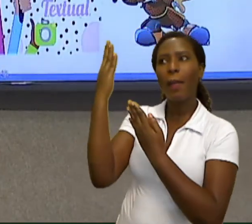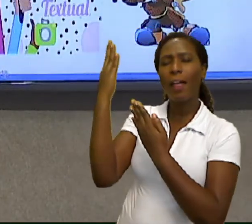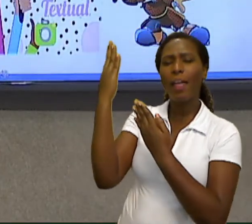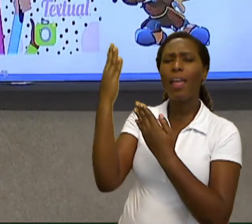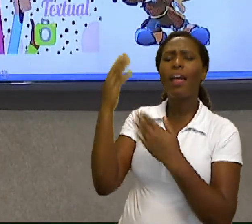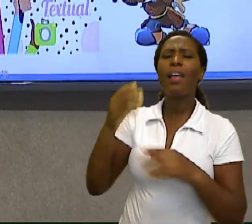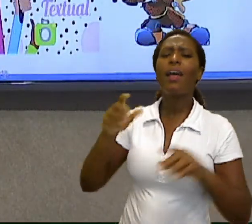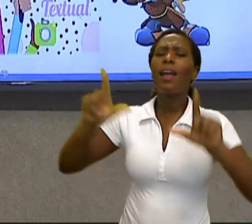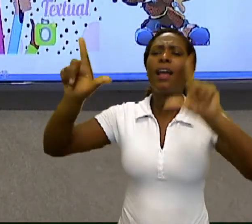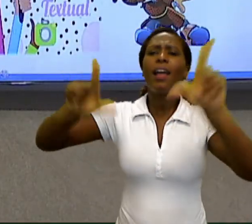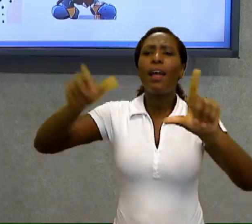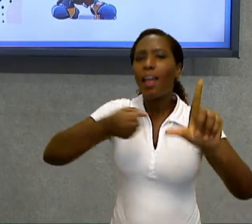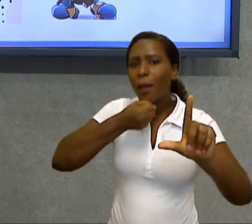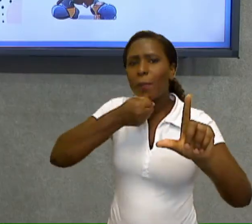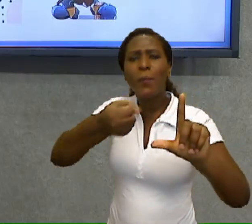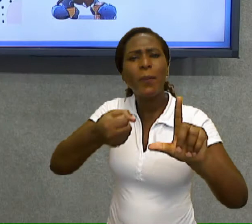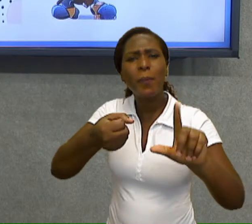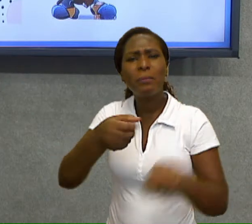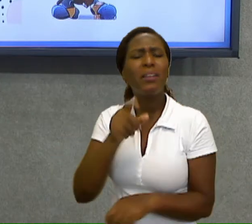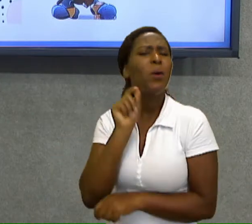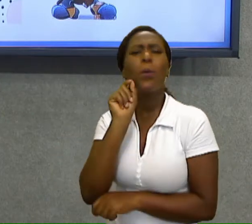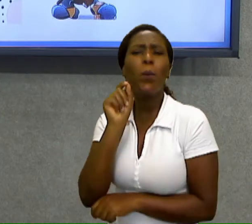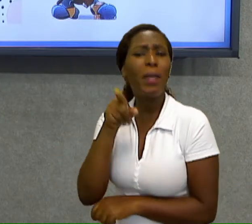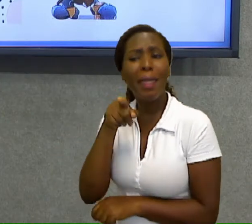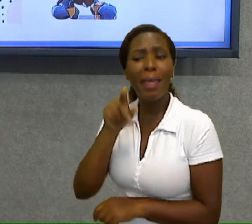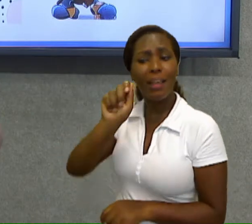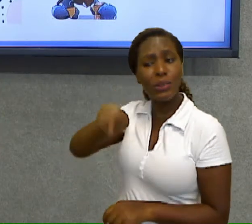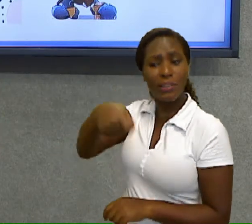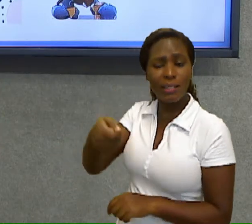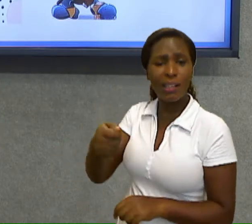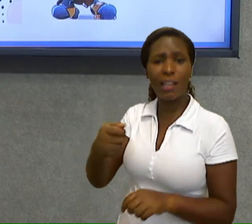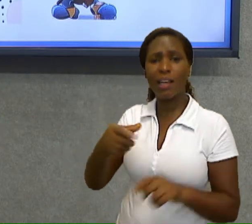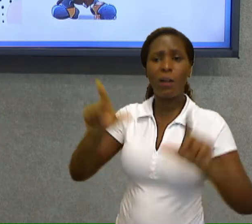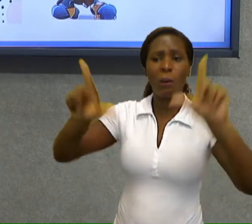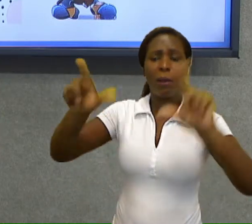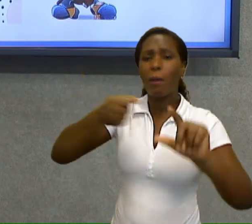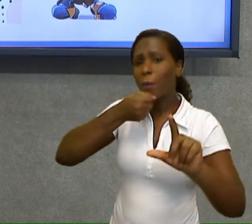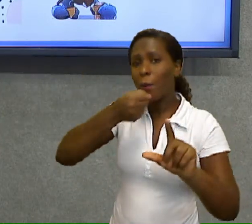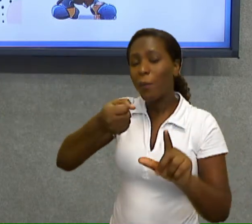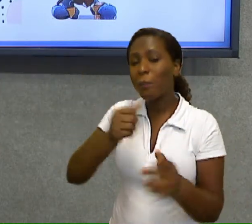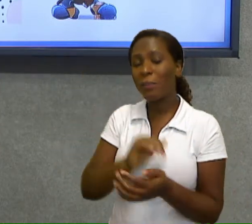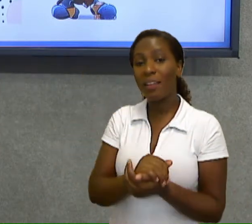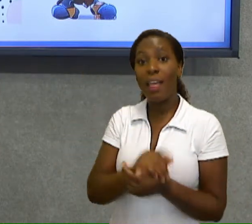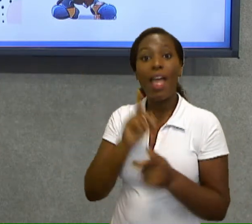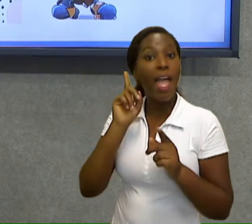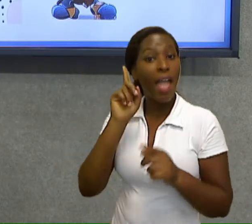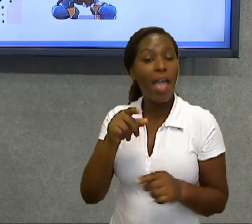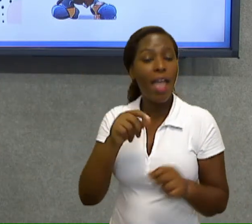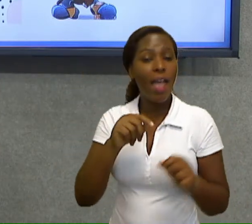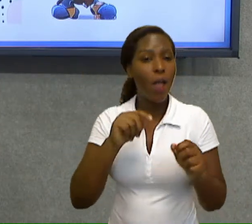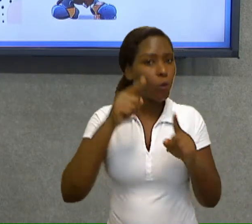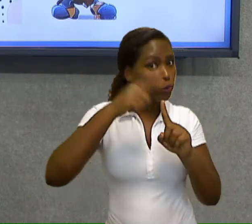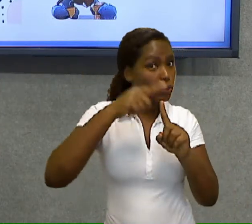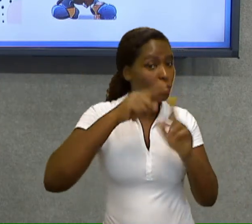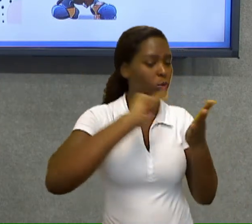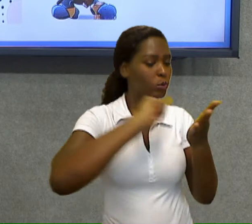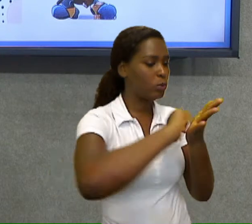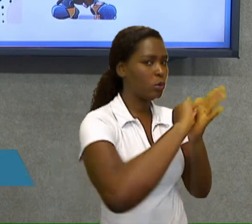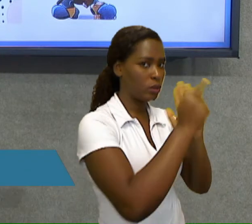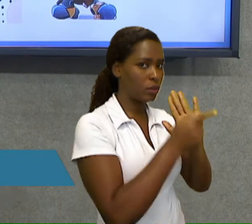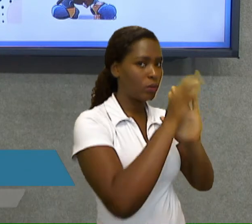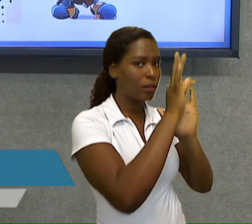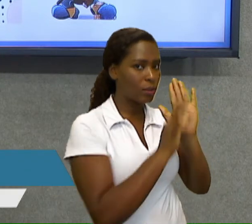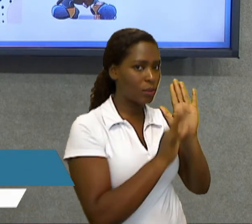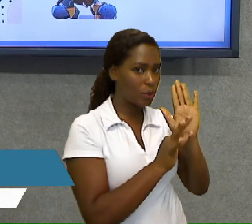O que é reportagem? Pois bem, reportagem é um gênero textual jornalístico